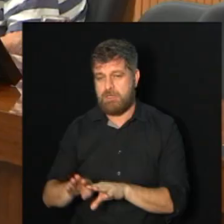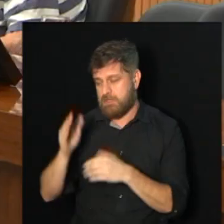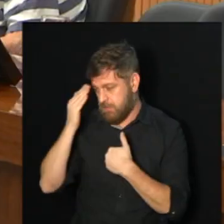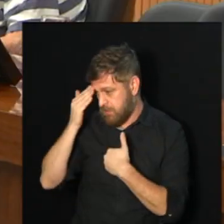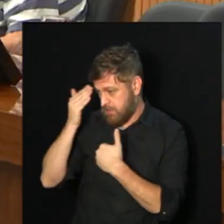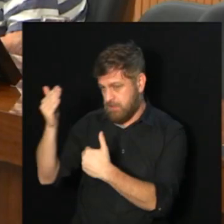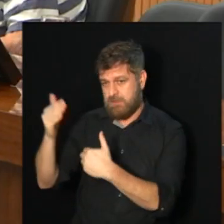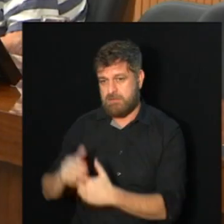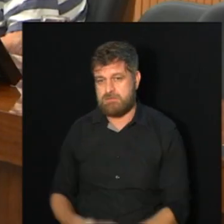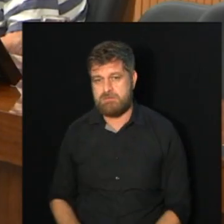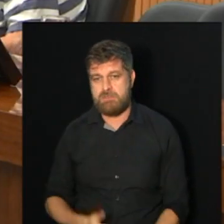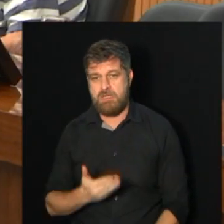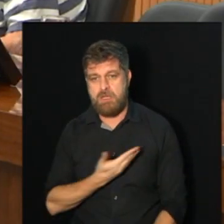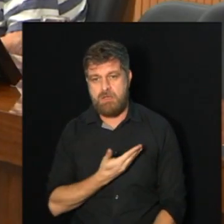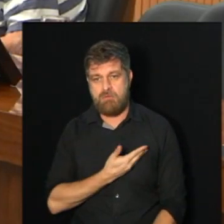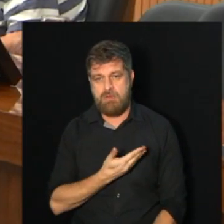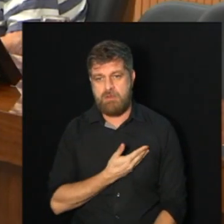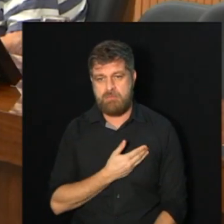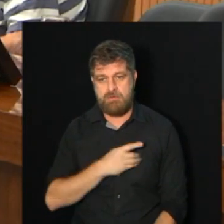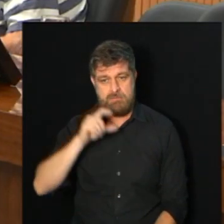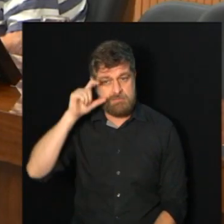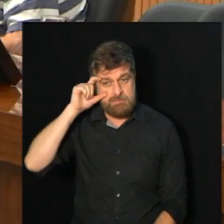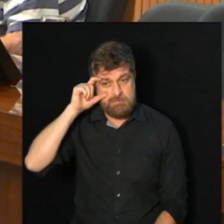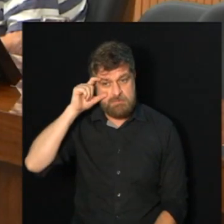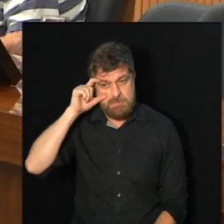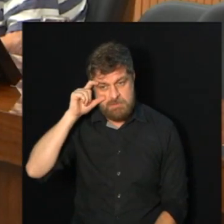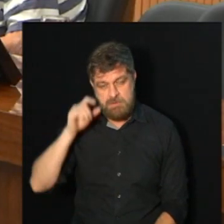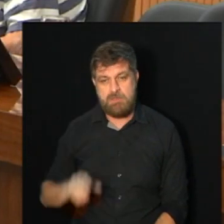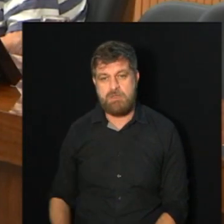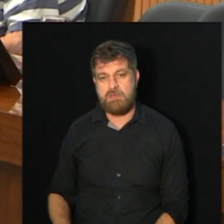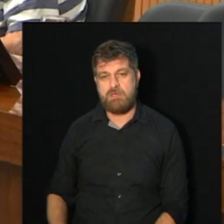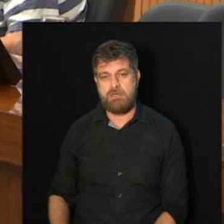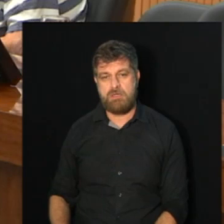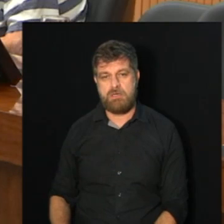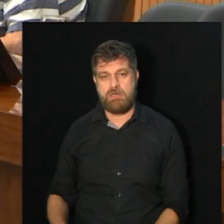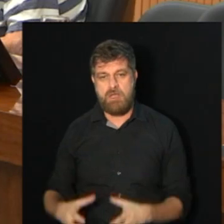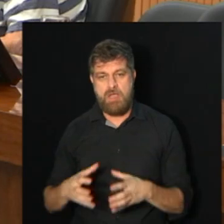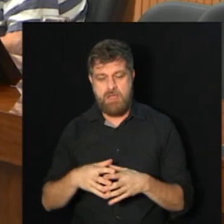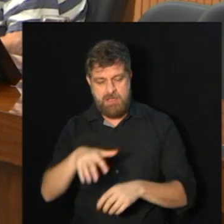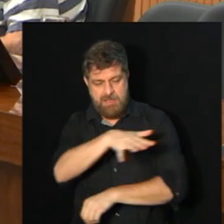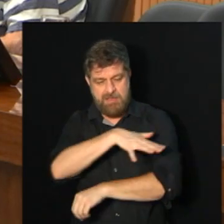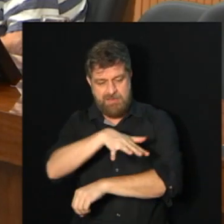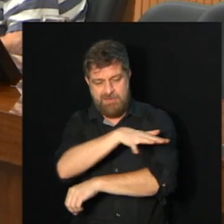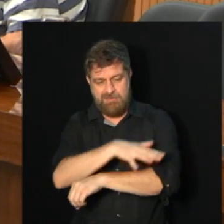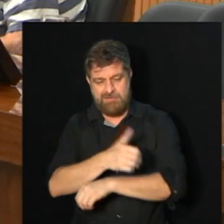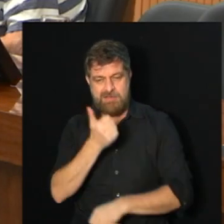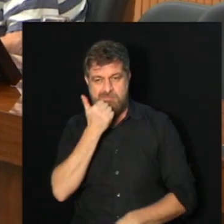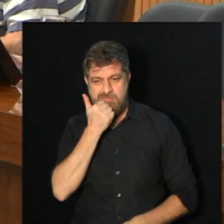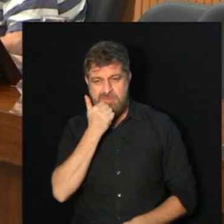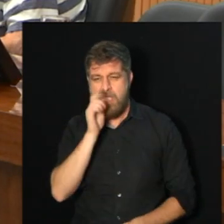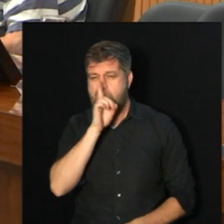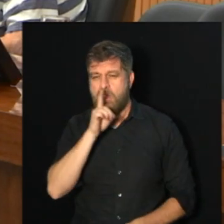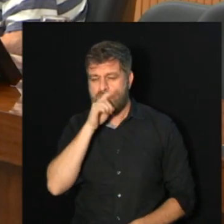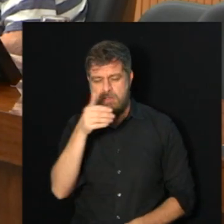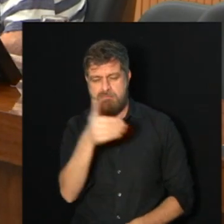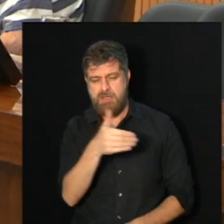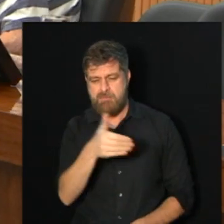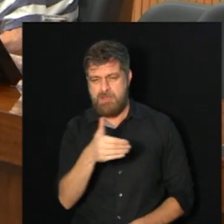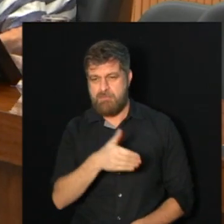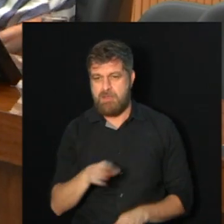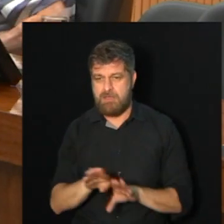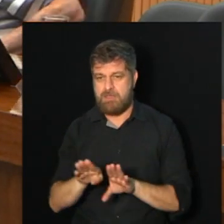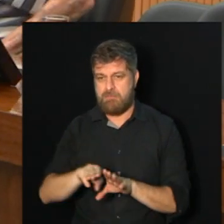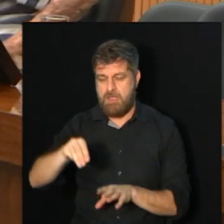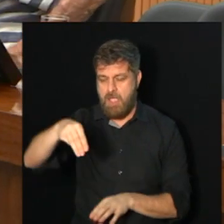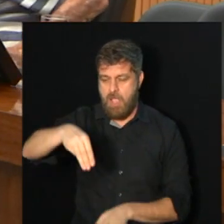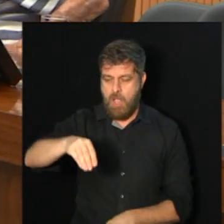Agradecer ao amigo Schneider, que coordena lá o grupo dos radioamadores lá na praça, todos os domingos, ao Monteiro,